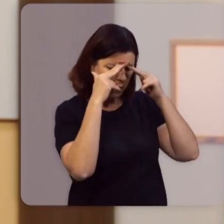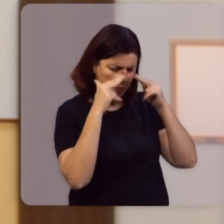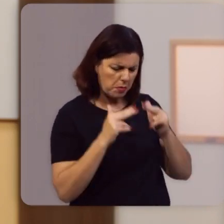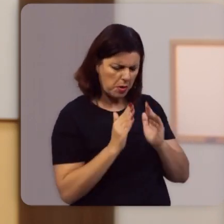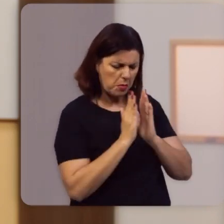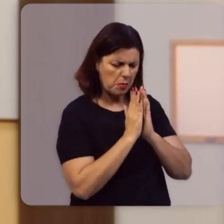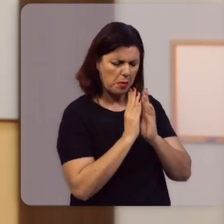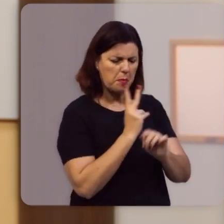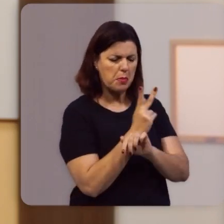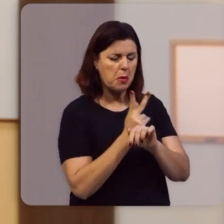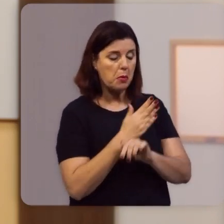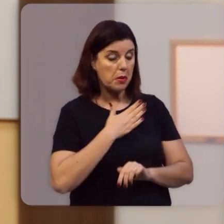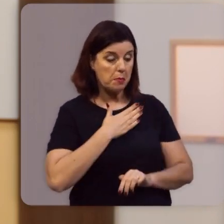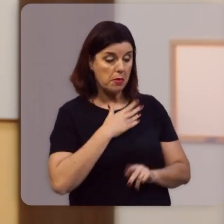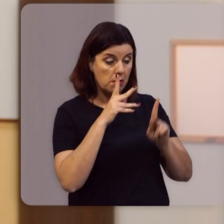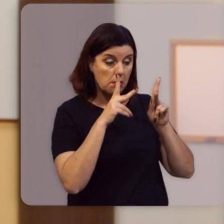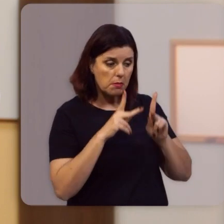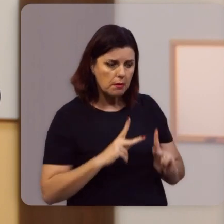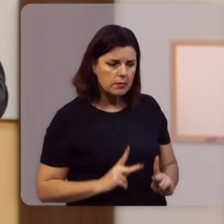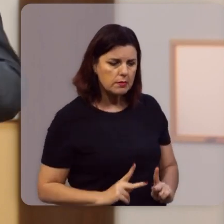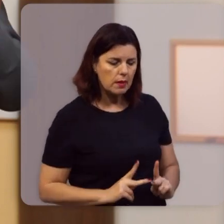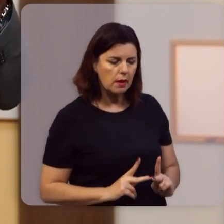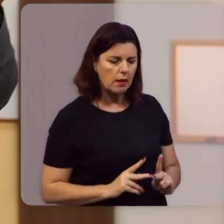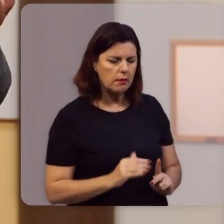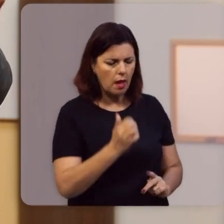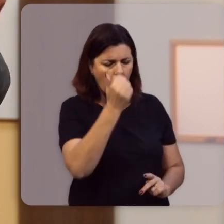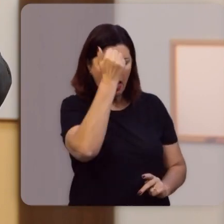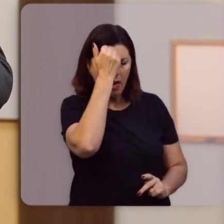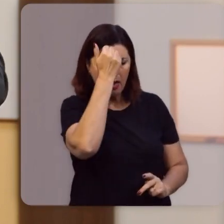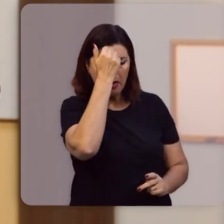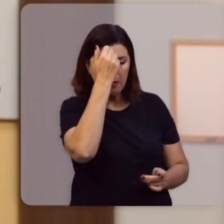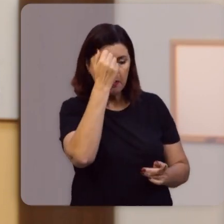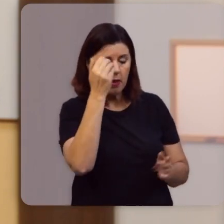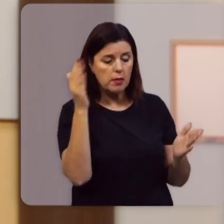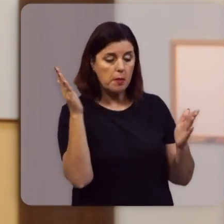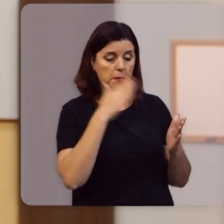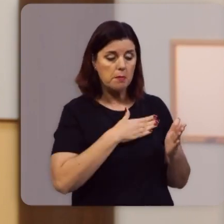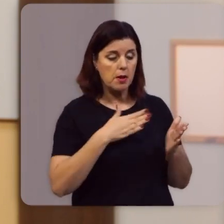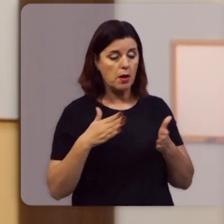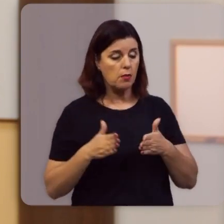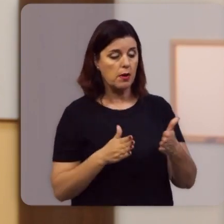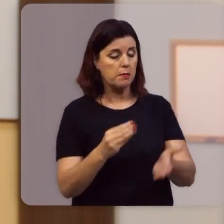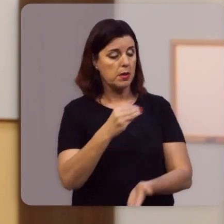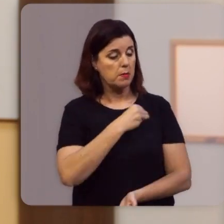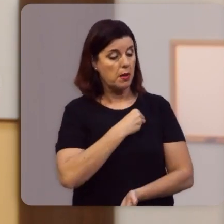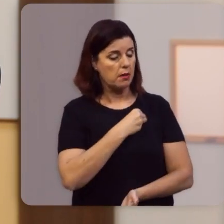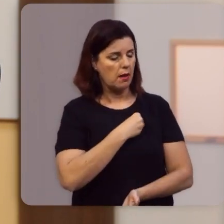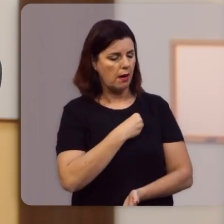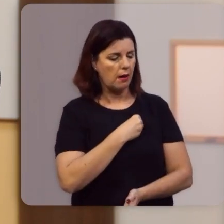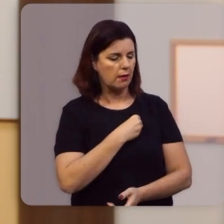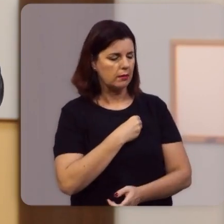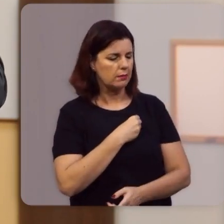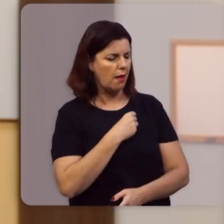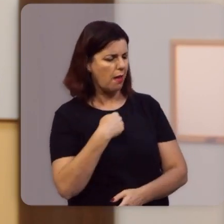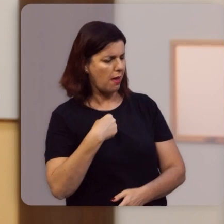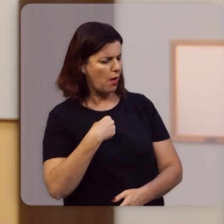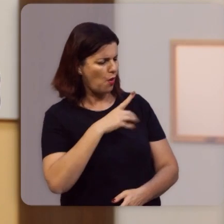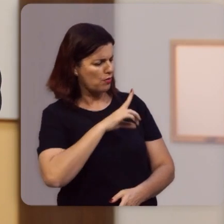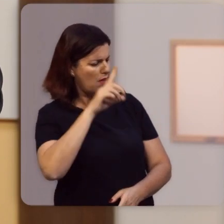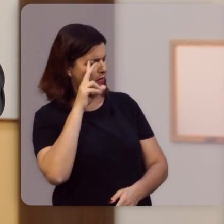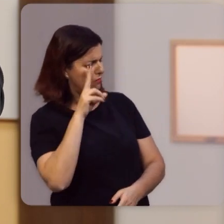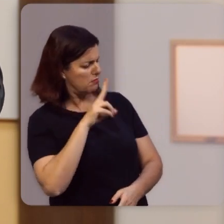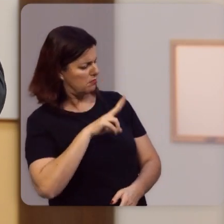humilhar e orar e me buscar, e se converter dos seus maus caminhos, então eu ouvirei